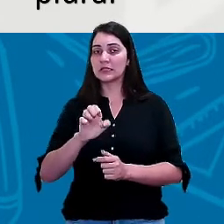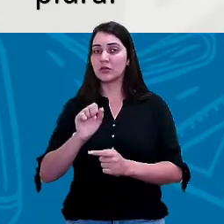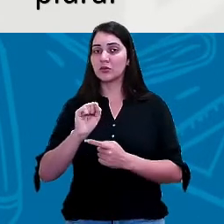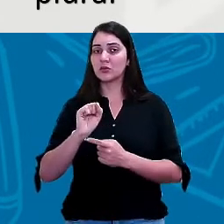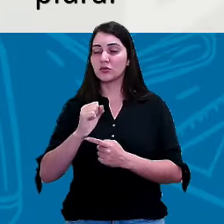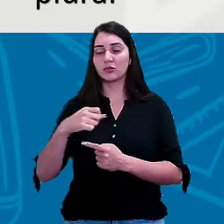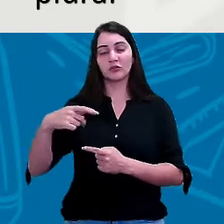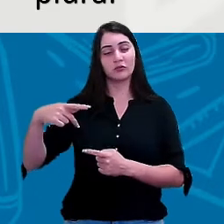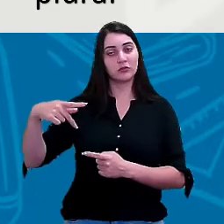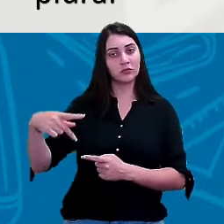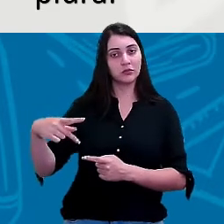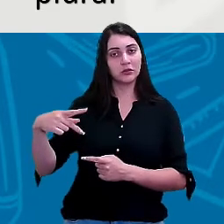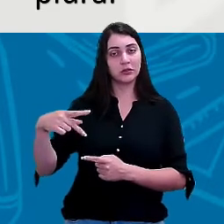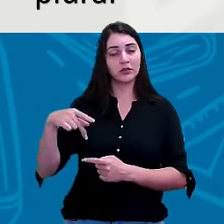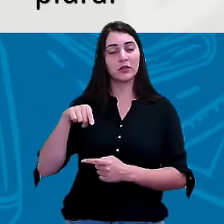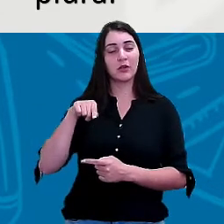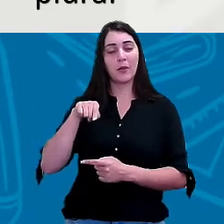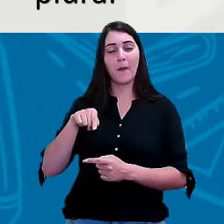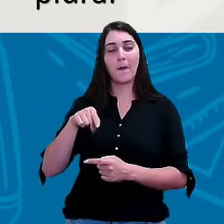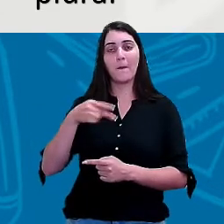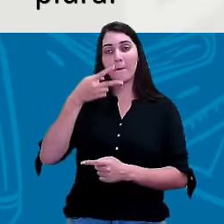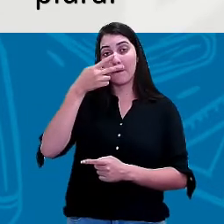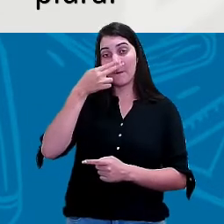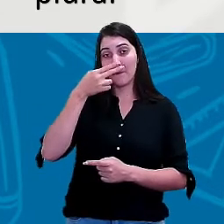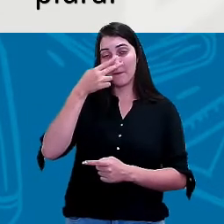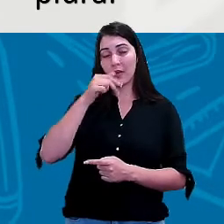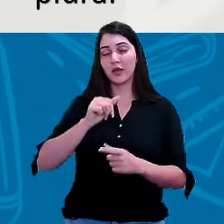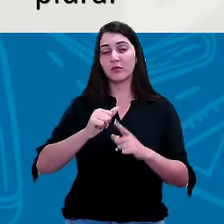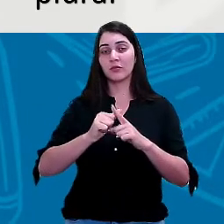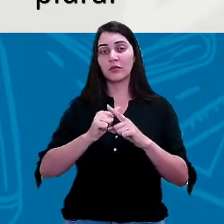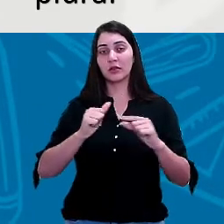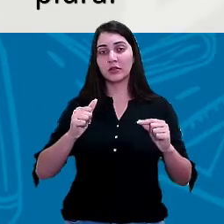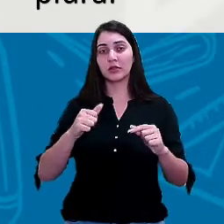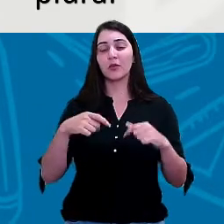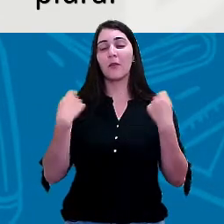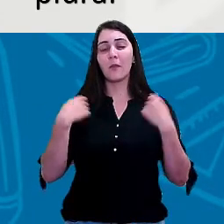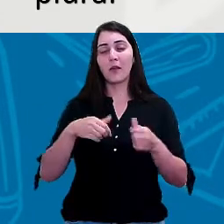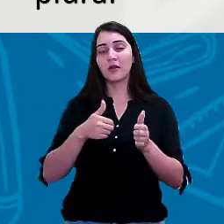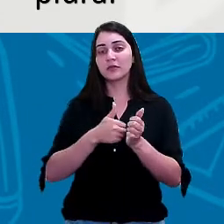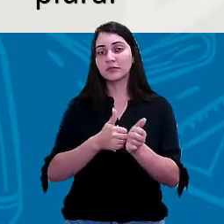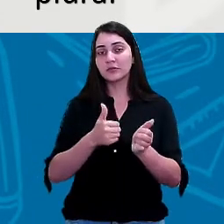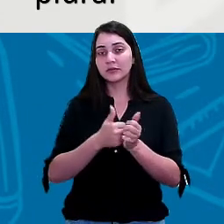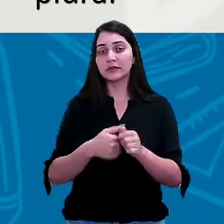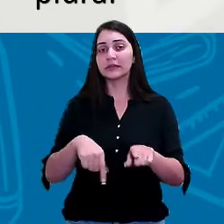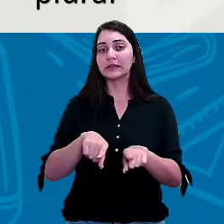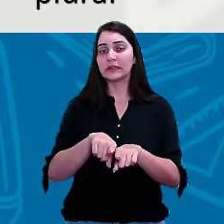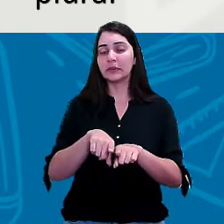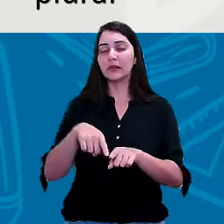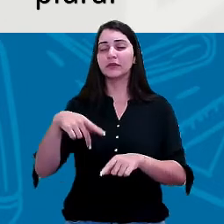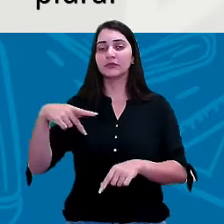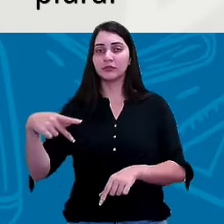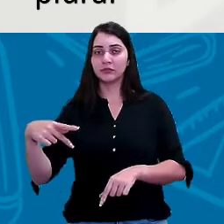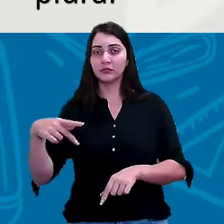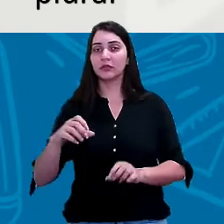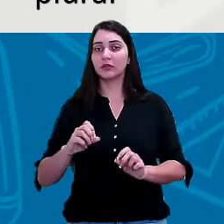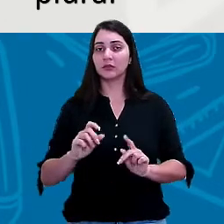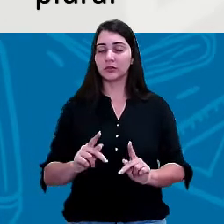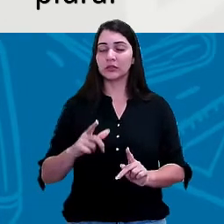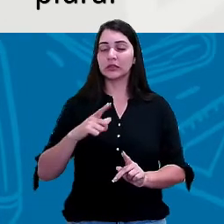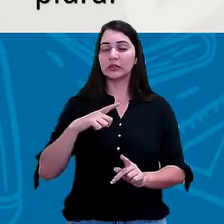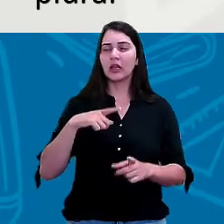no plural, esse mesmo artigo eles têm que estar acompanhando, vindo também no plural, tá? Temos